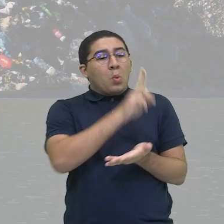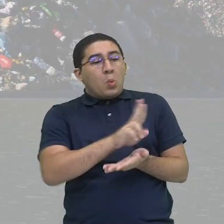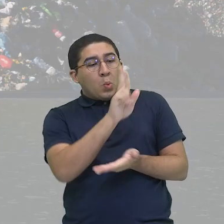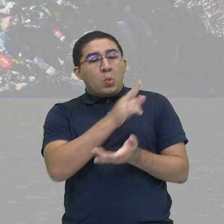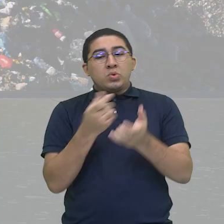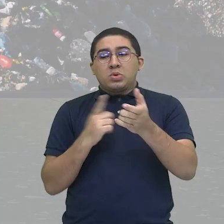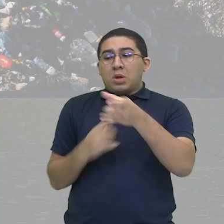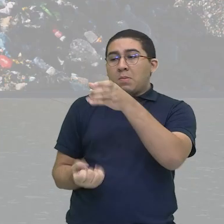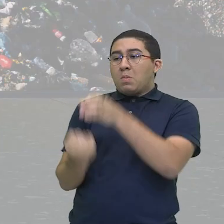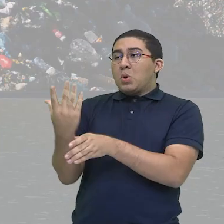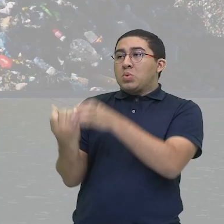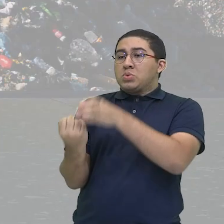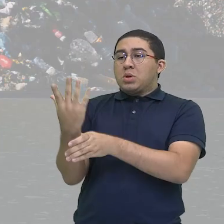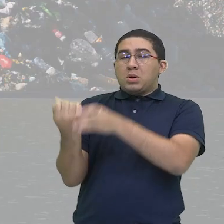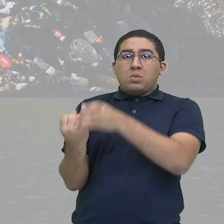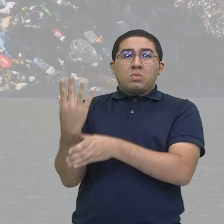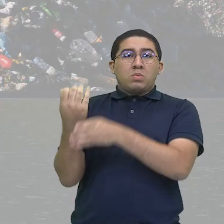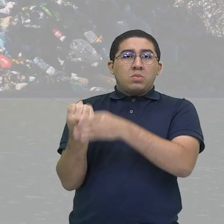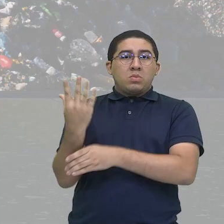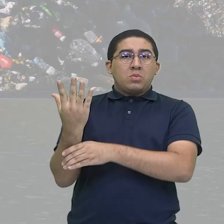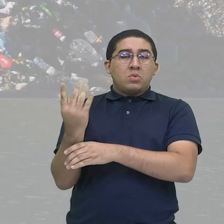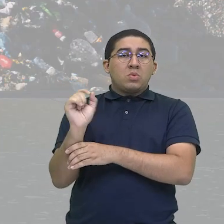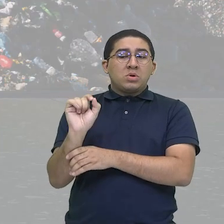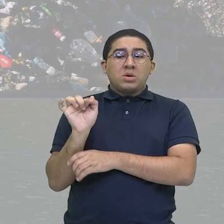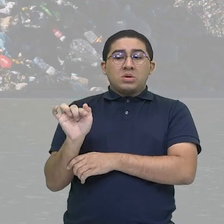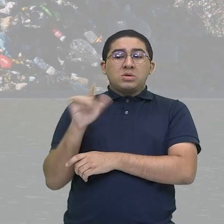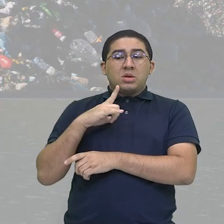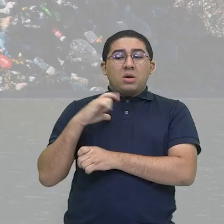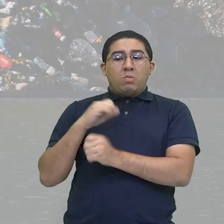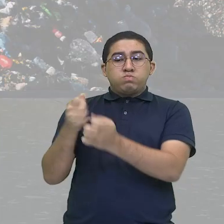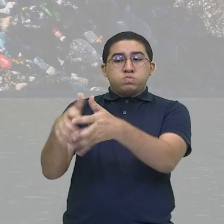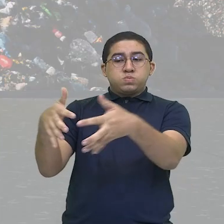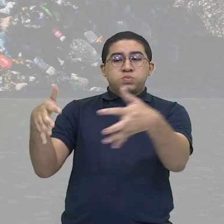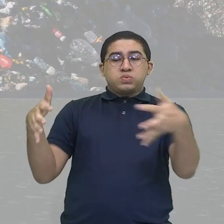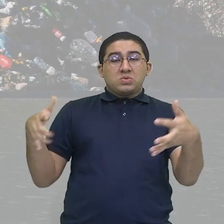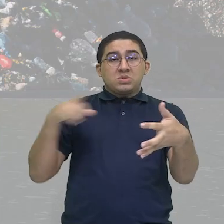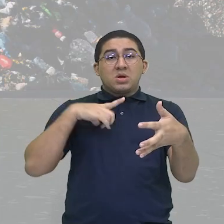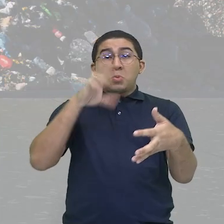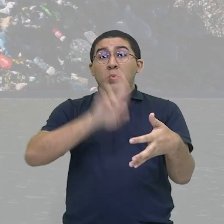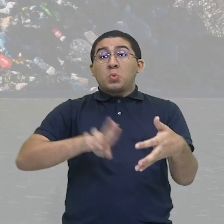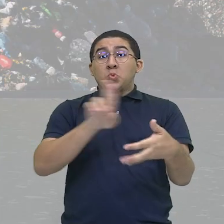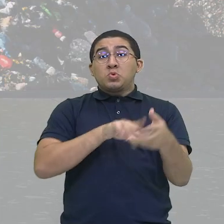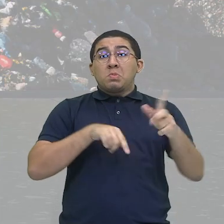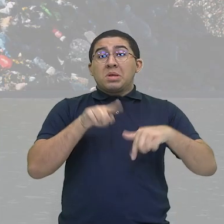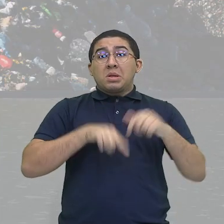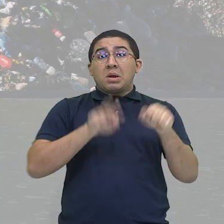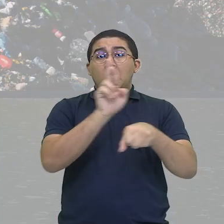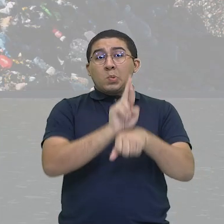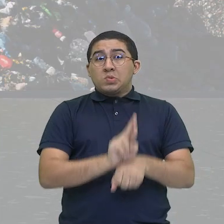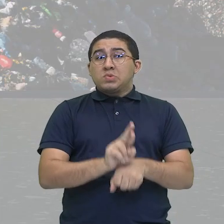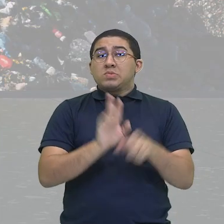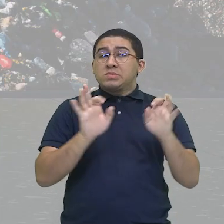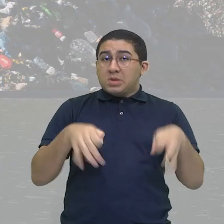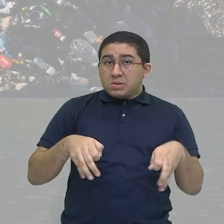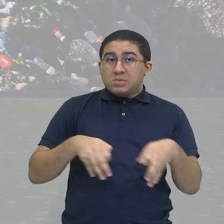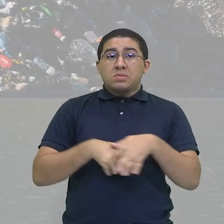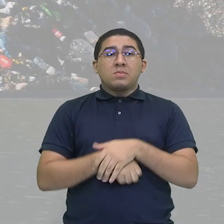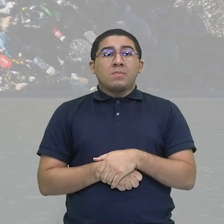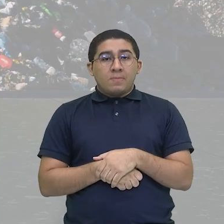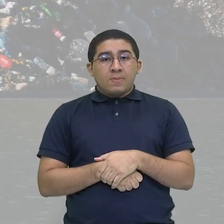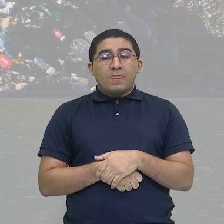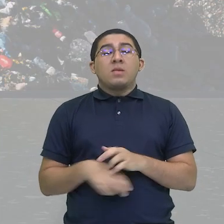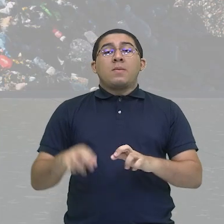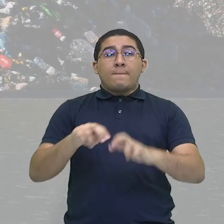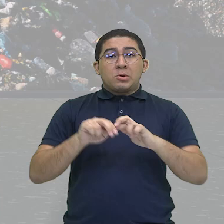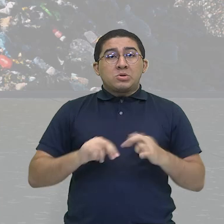né, o consumo e a produção mundiais, eles dependem do uso que se faz dos recursos naturais. Então, por isso que é preciso